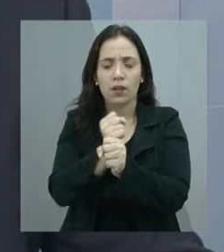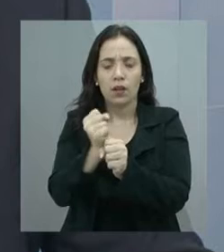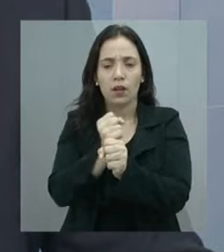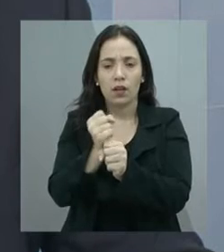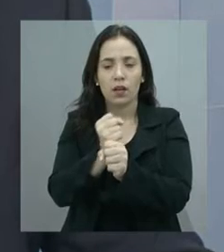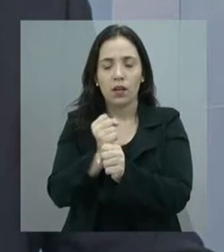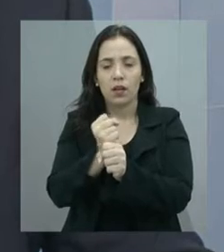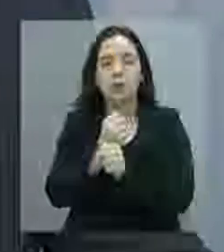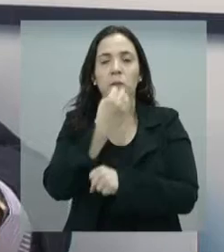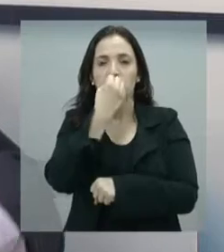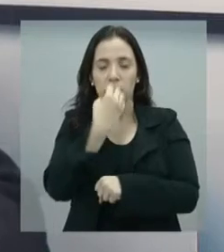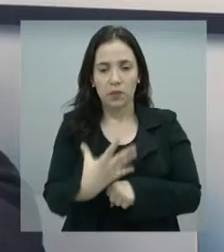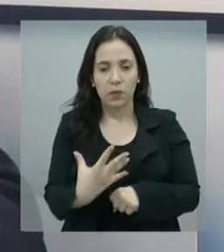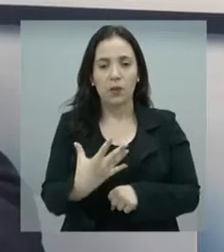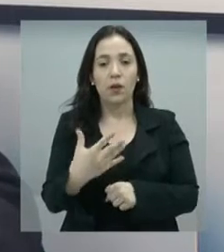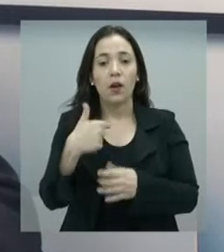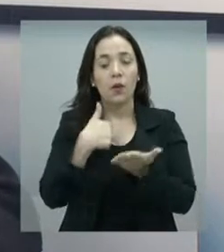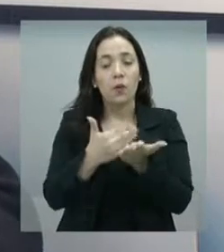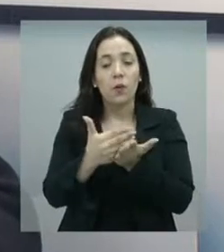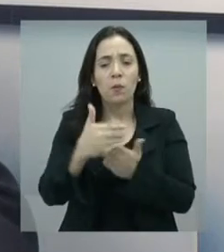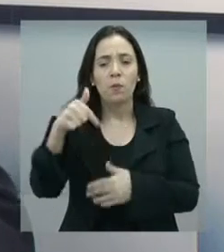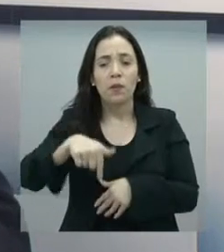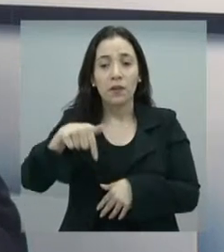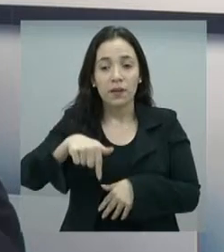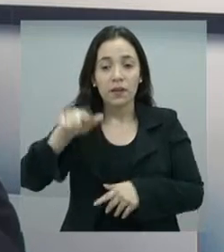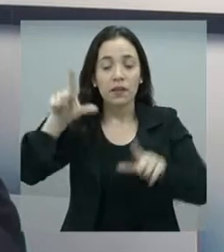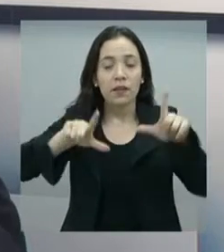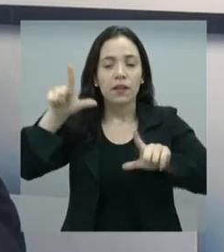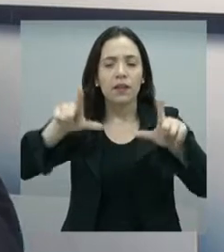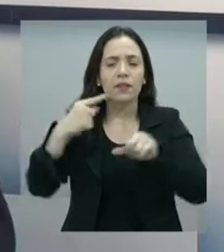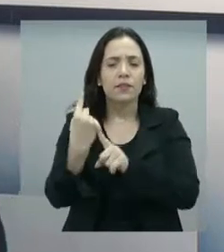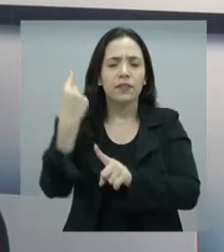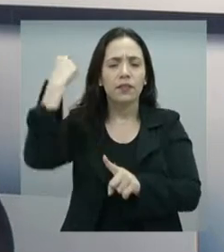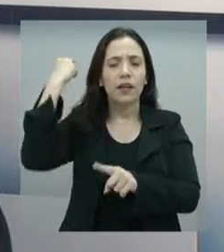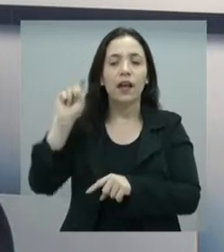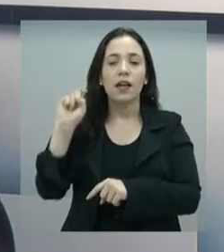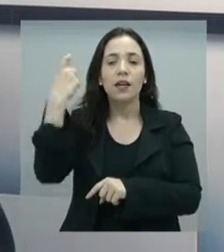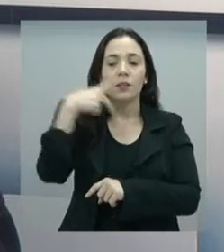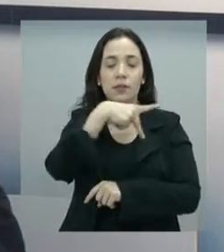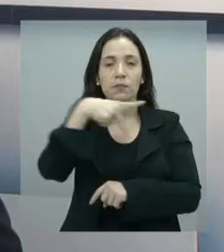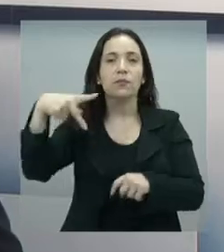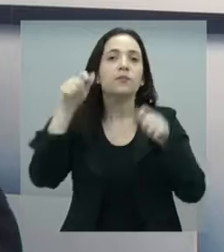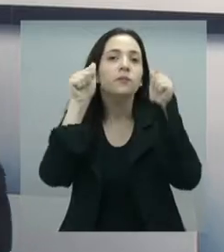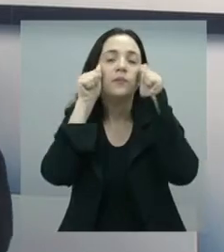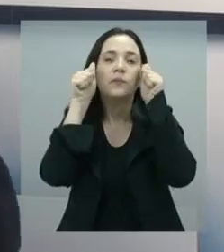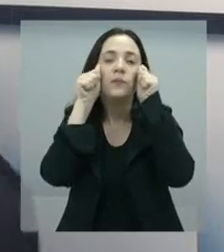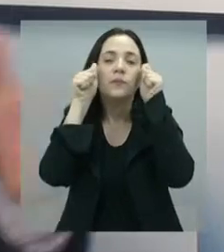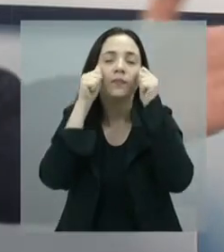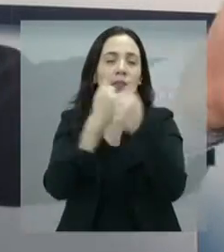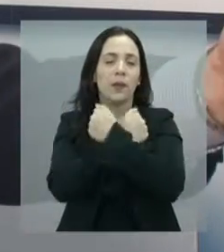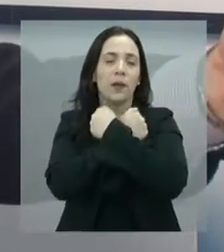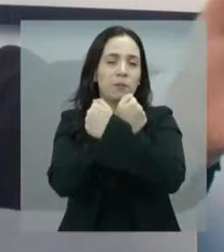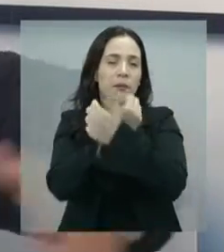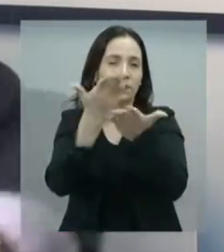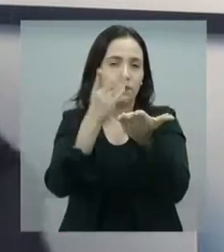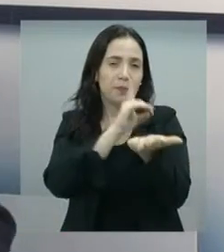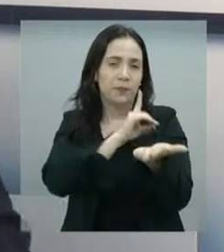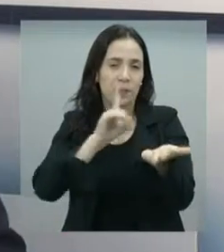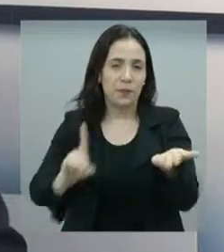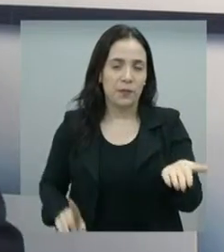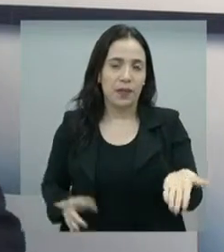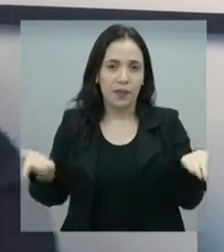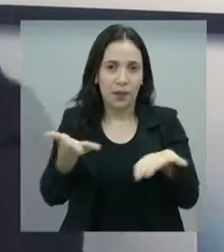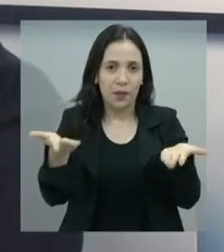no ano 9 aqui. Eu comecei com esse programa na época que o presidente da Câmara era Cris Sena. Abraço para o deputado Cris Sena, hoje